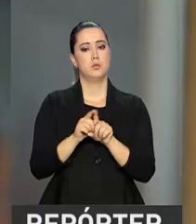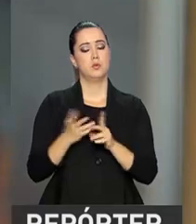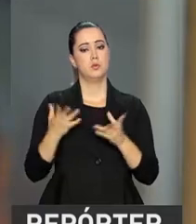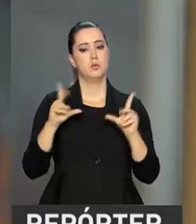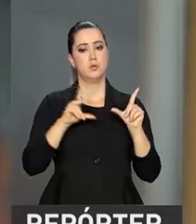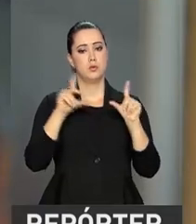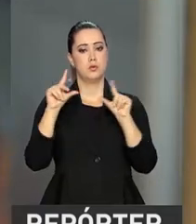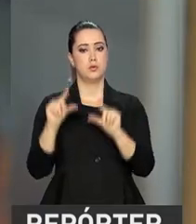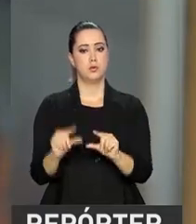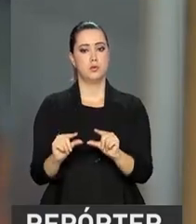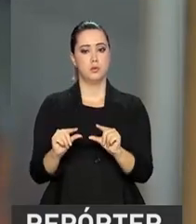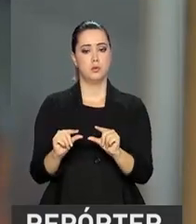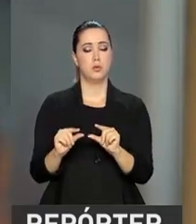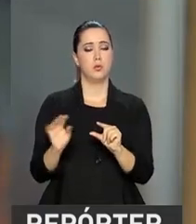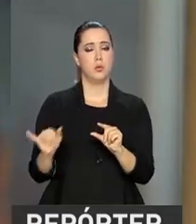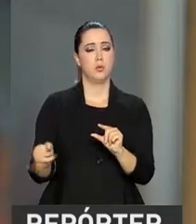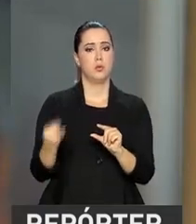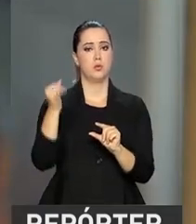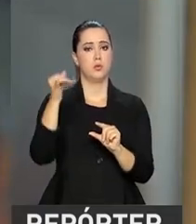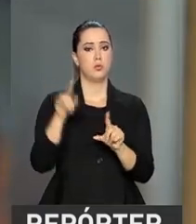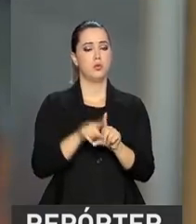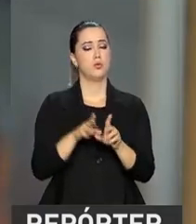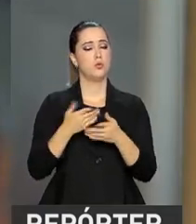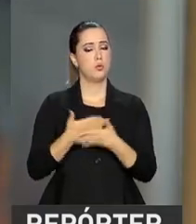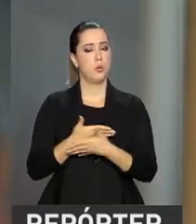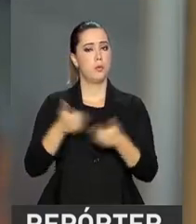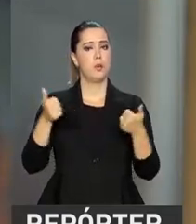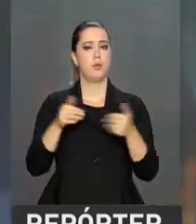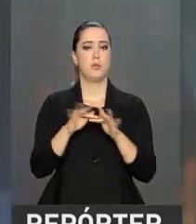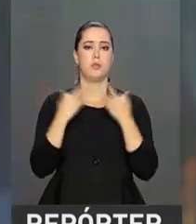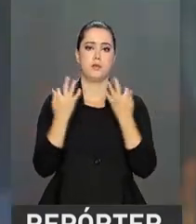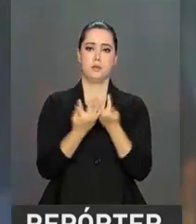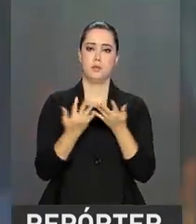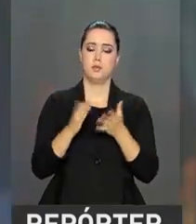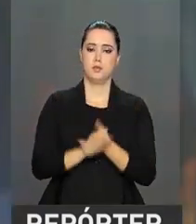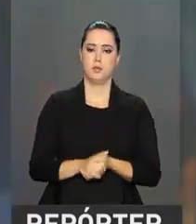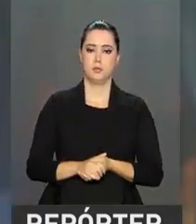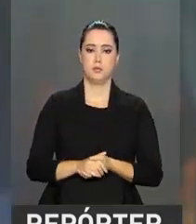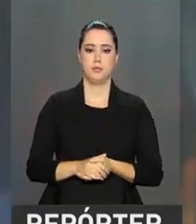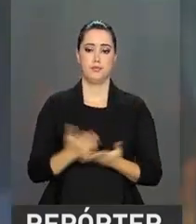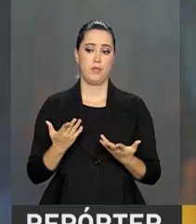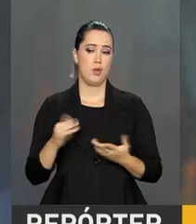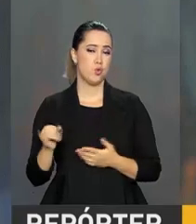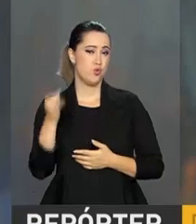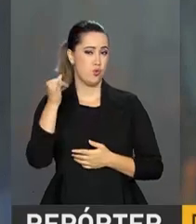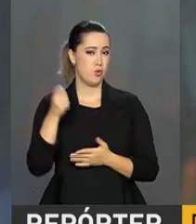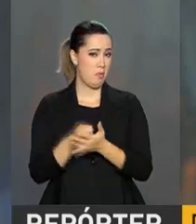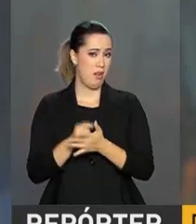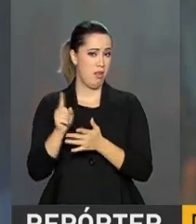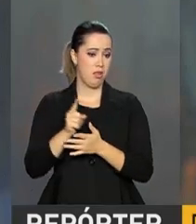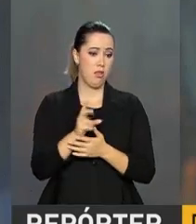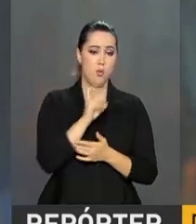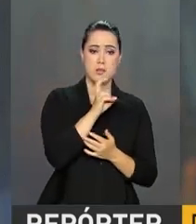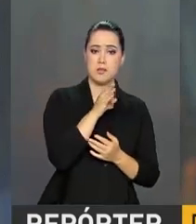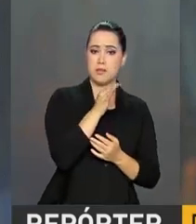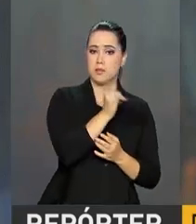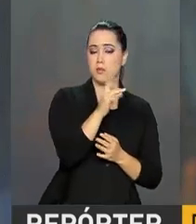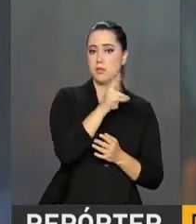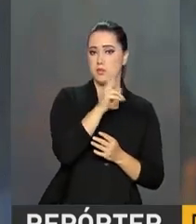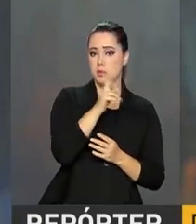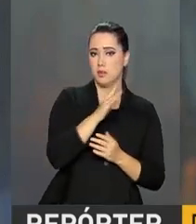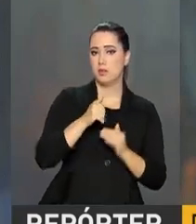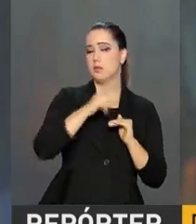das taxas libera espaço no orçamento das famílias ao invés de pagar juros as pessoas vão ter 5 bilhões de reais a mais